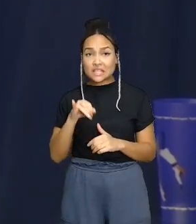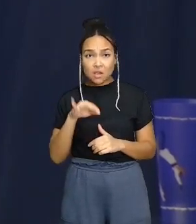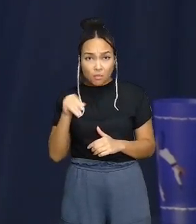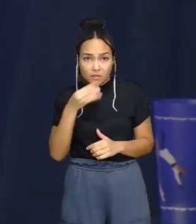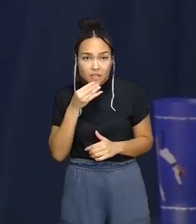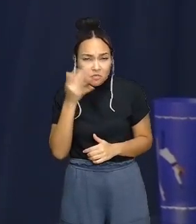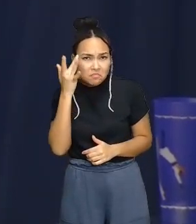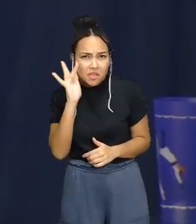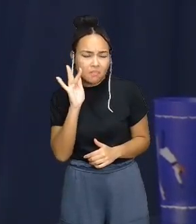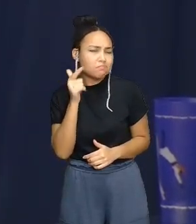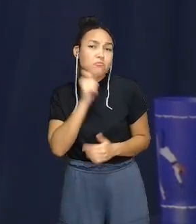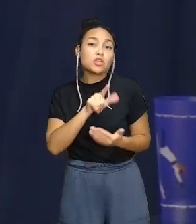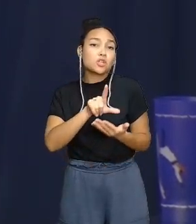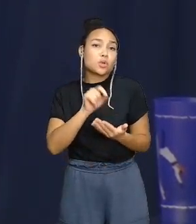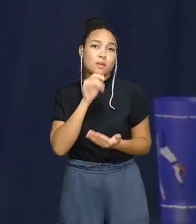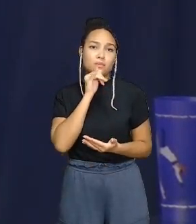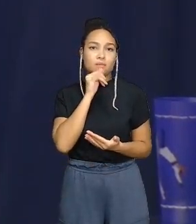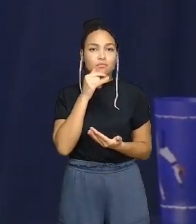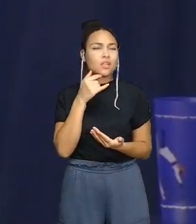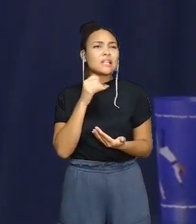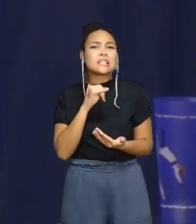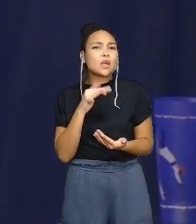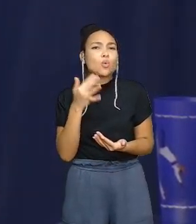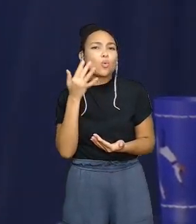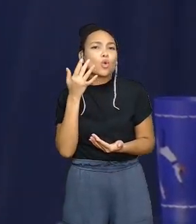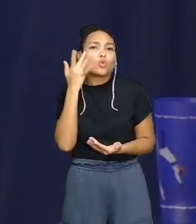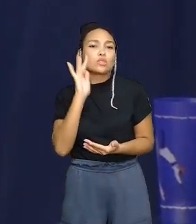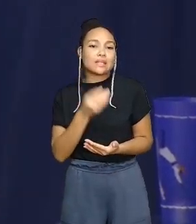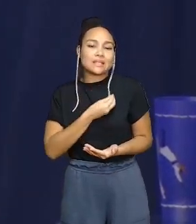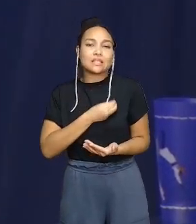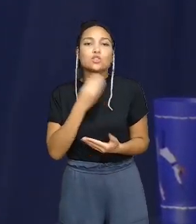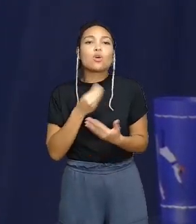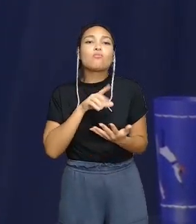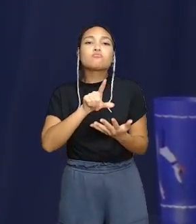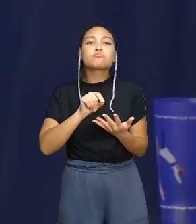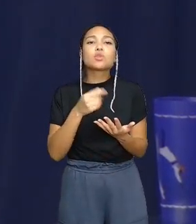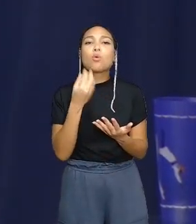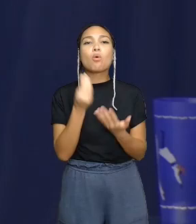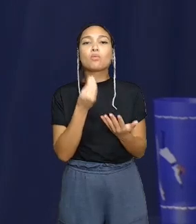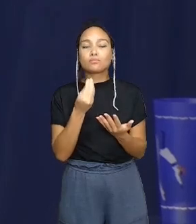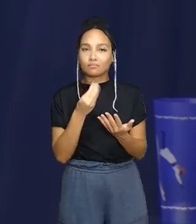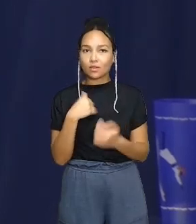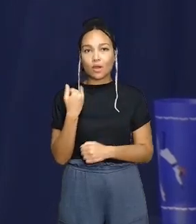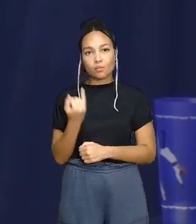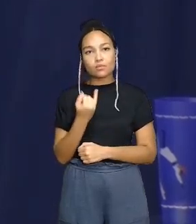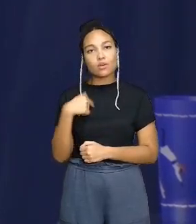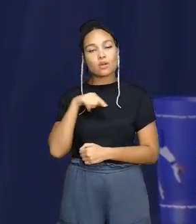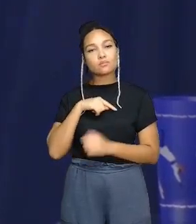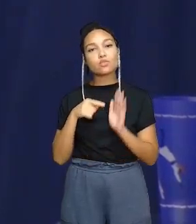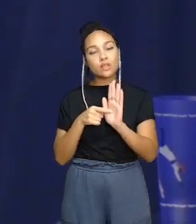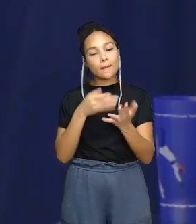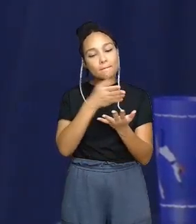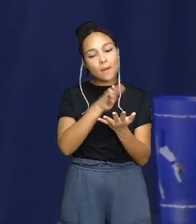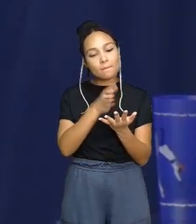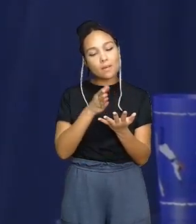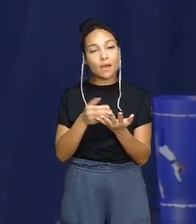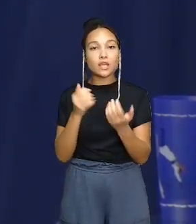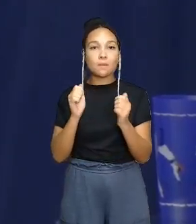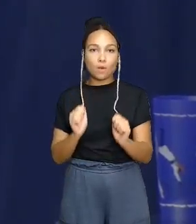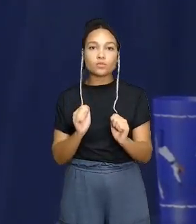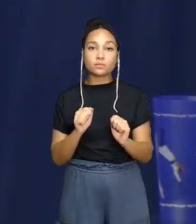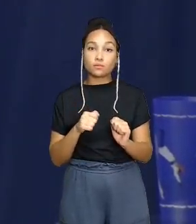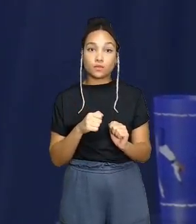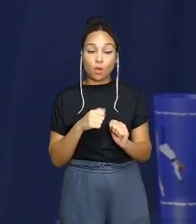consigo escolher alguma coisa que eu nem sei que existe. Então, a gente quer falar bastante, né, sobre o trabalho